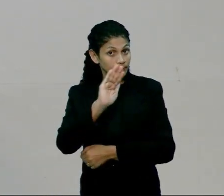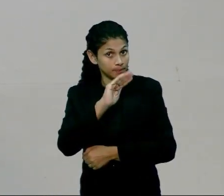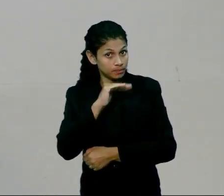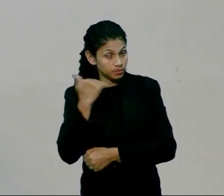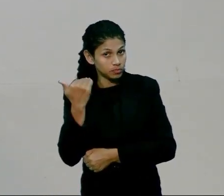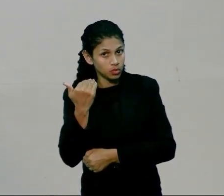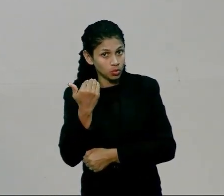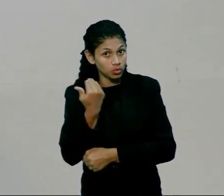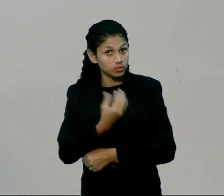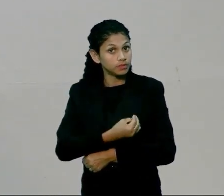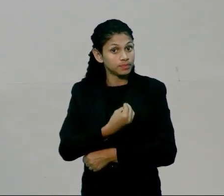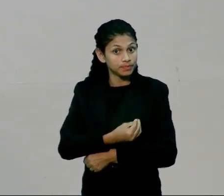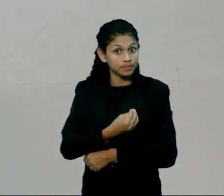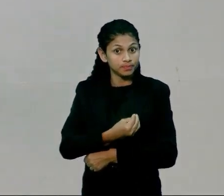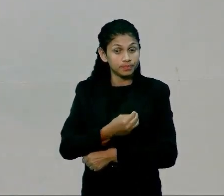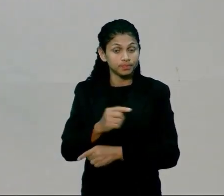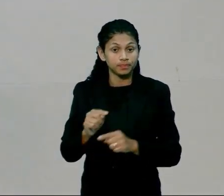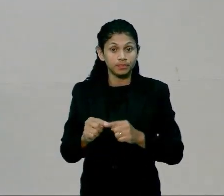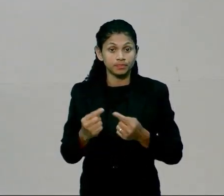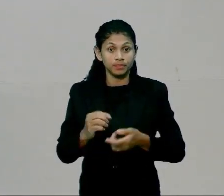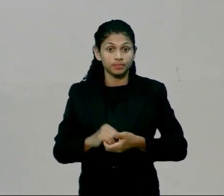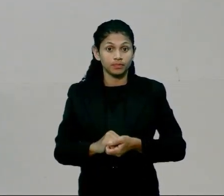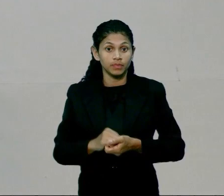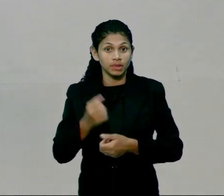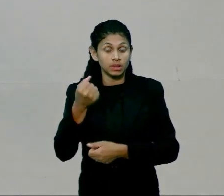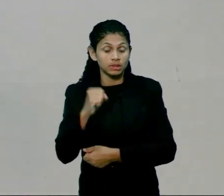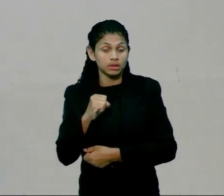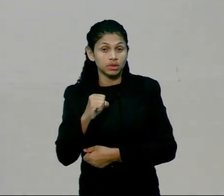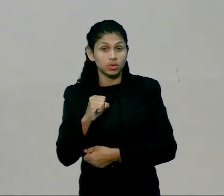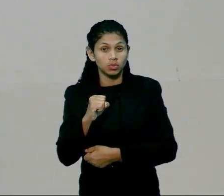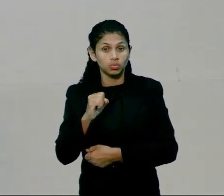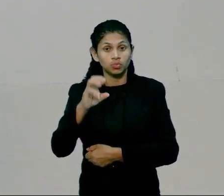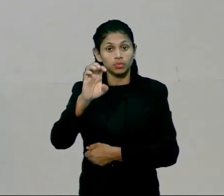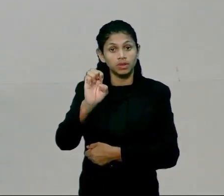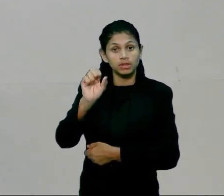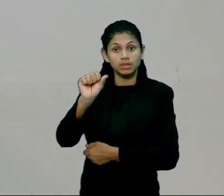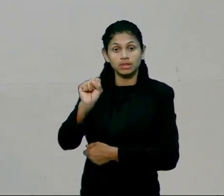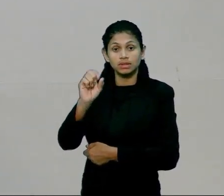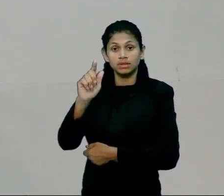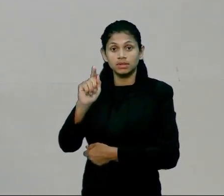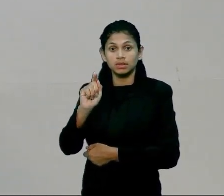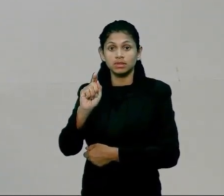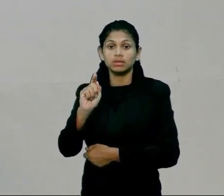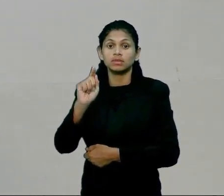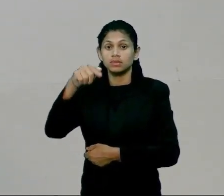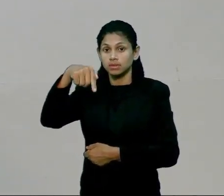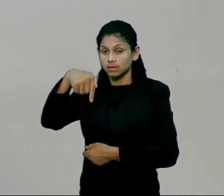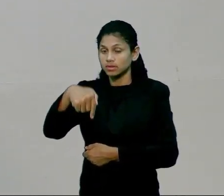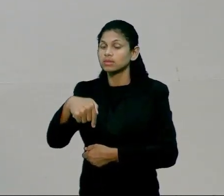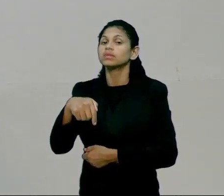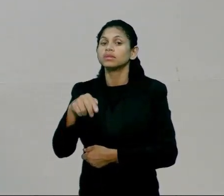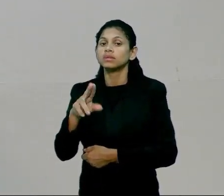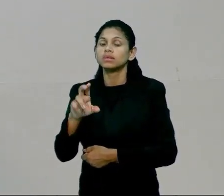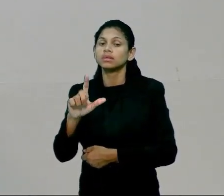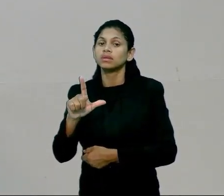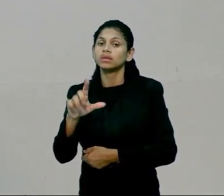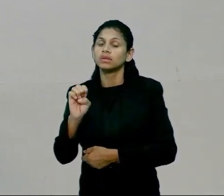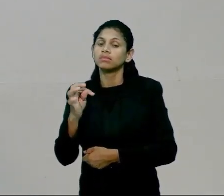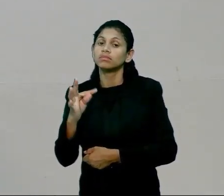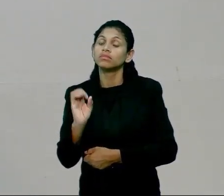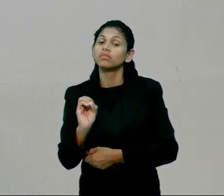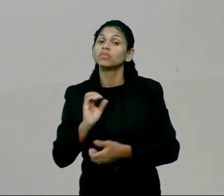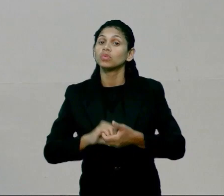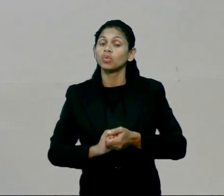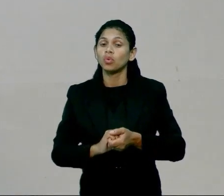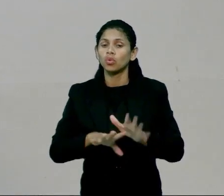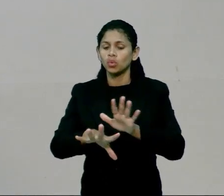faria sentido as pessoas andarem. Mas vamos lá. Se for um esqueleto andando, não vai andar. Por quê? Porque eu vou precisar do músculo para fazer essa